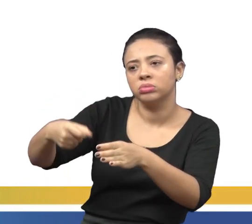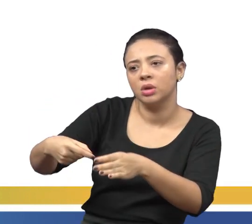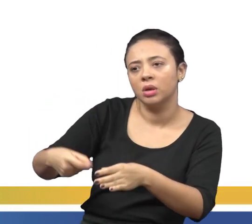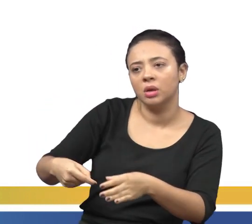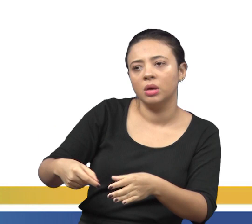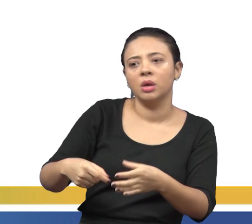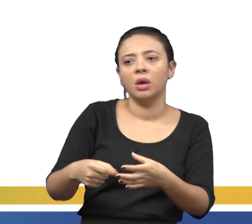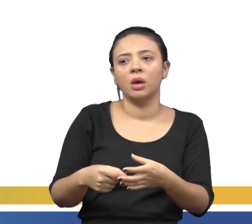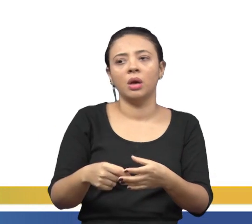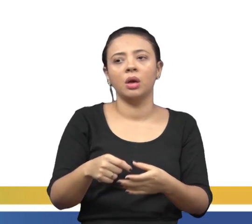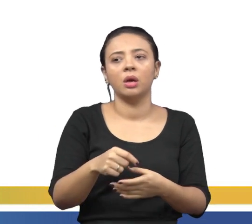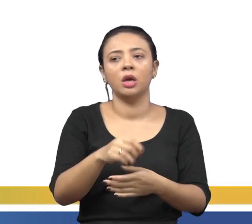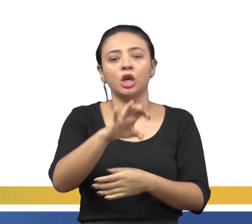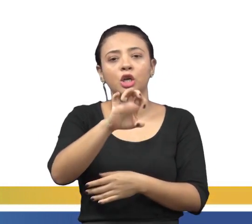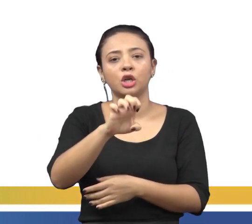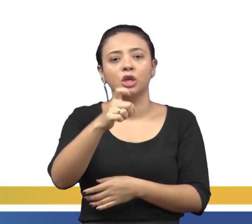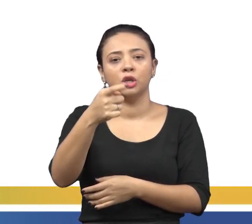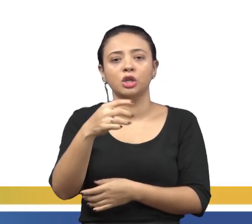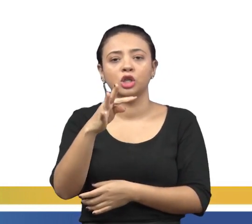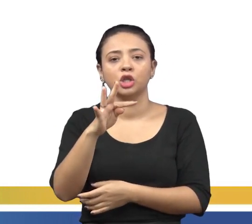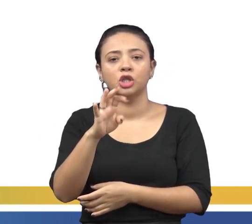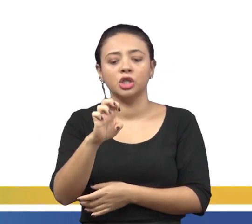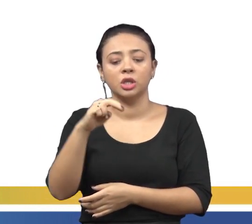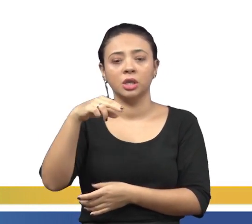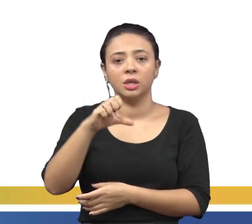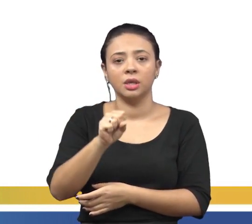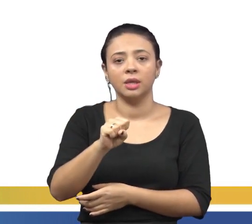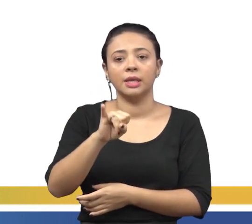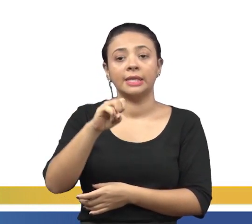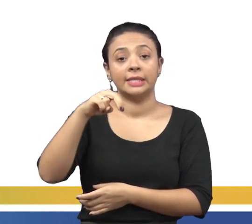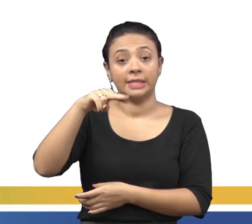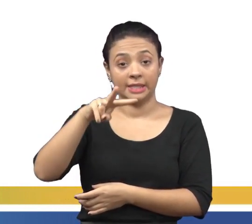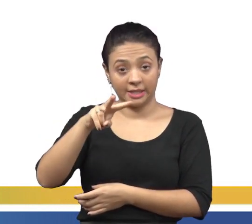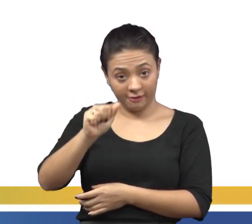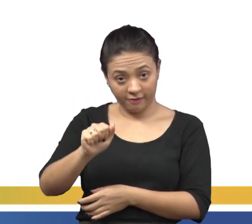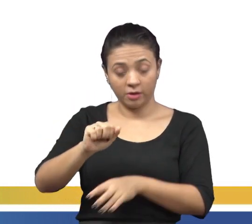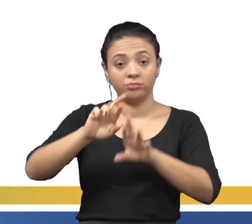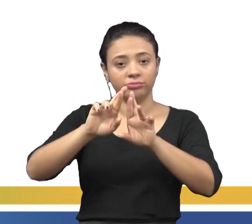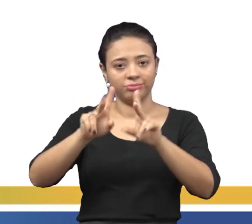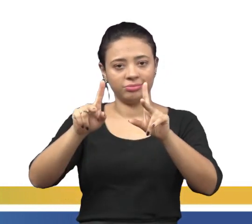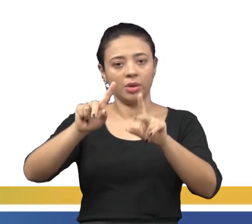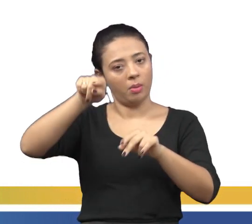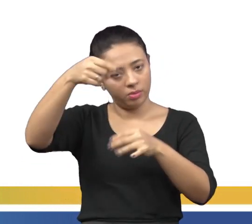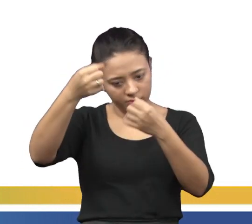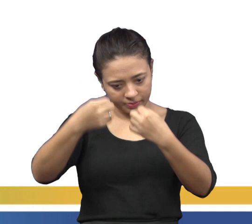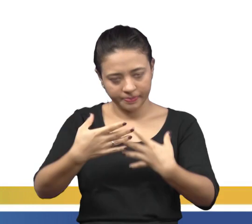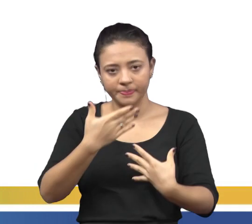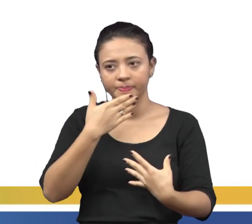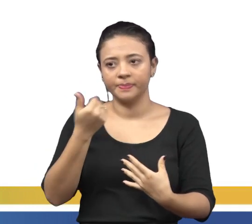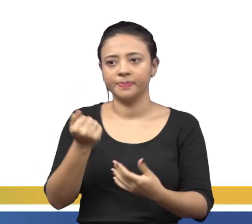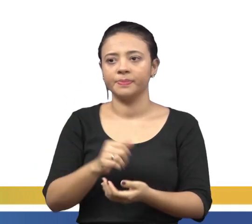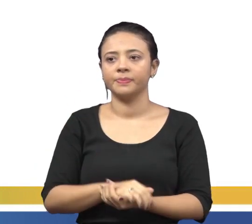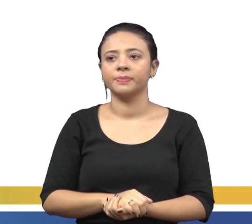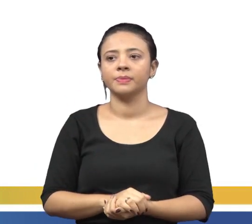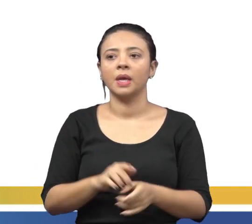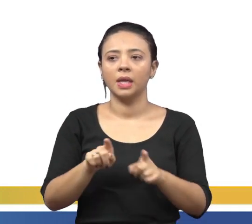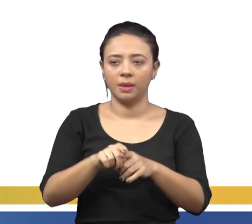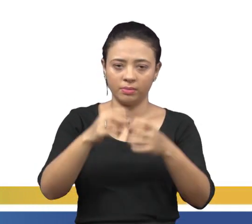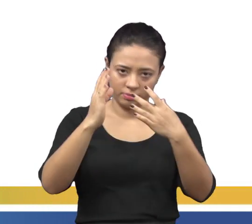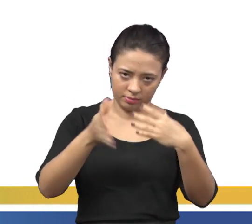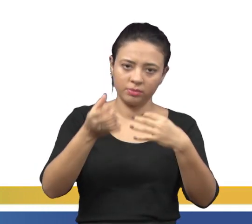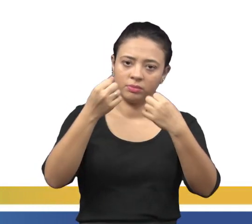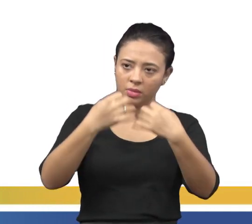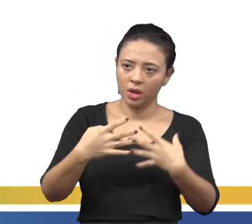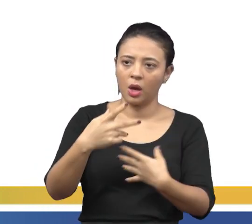Ele não tem tantos cuidados como se fosse intensivo. Daqui a pouco, na próxima aula, a gente fala mais sobre o intensivo e o extensivo. Plantation, eu já falei para